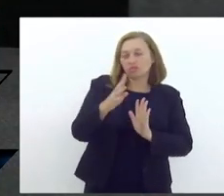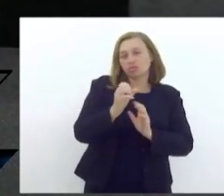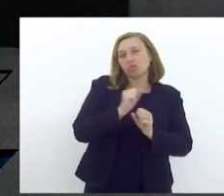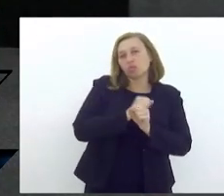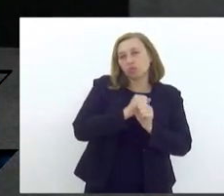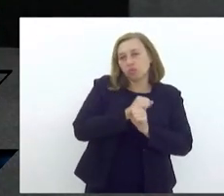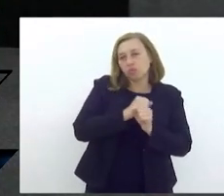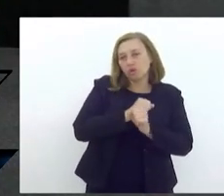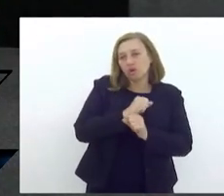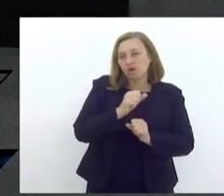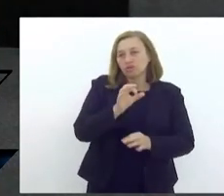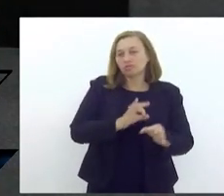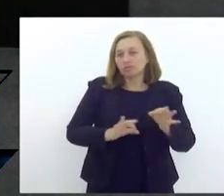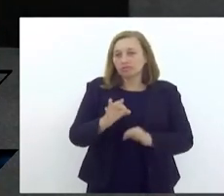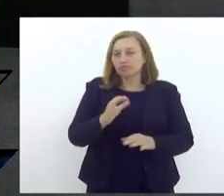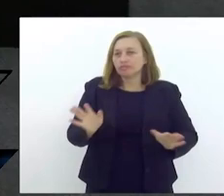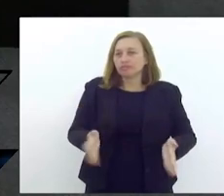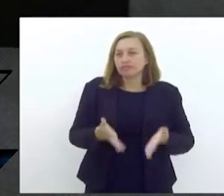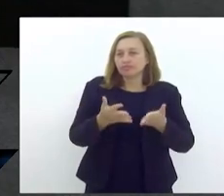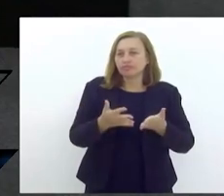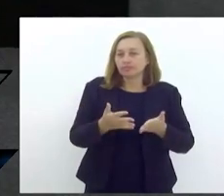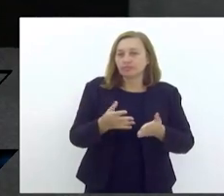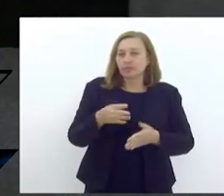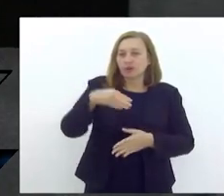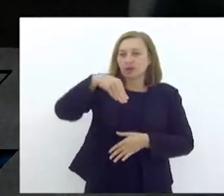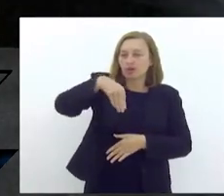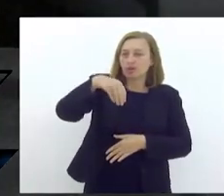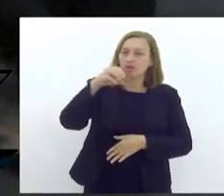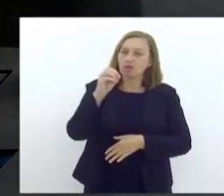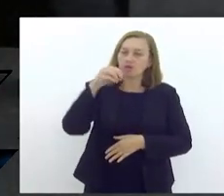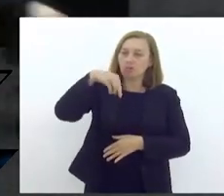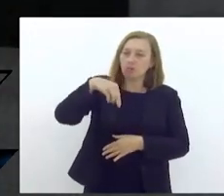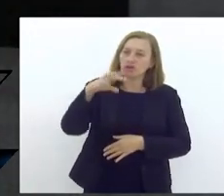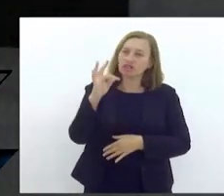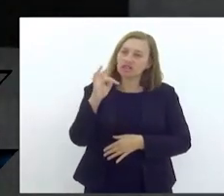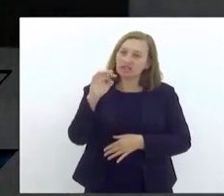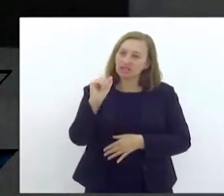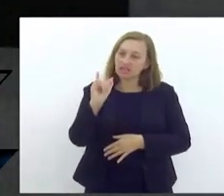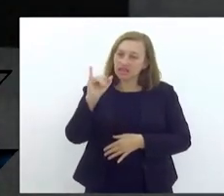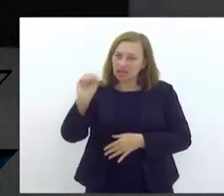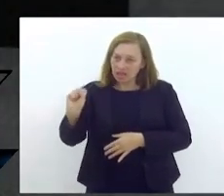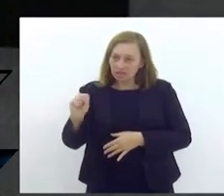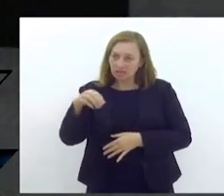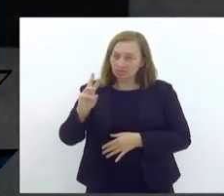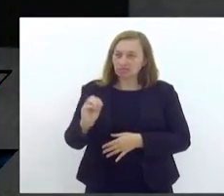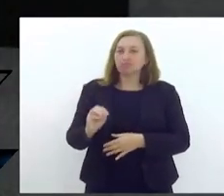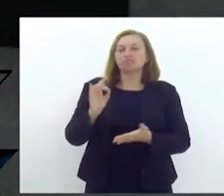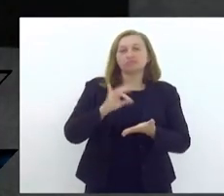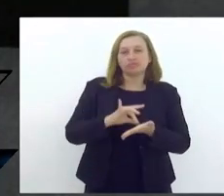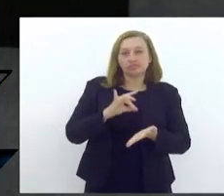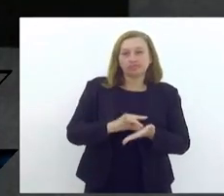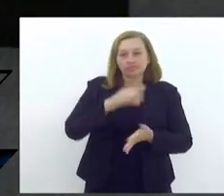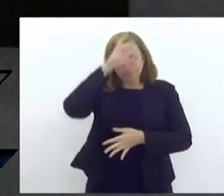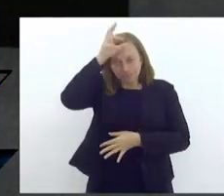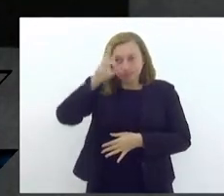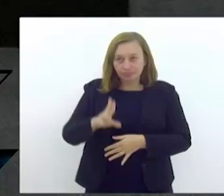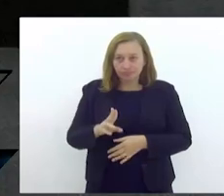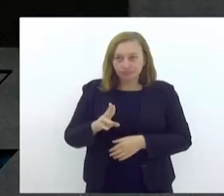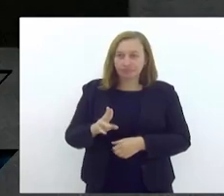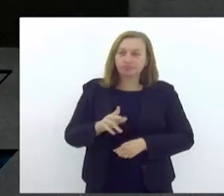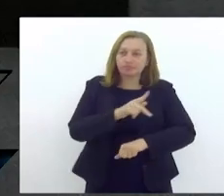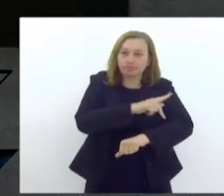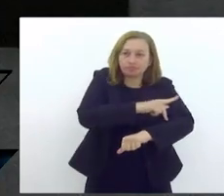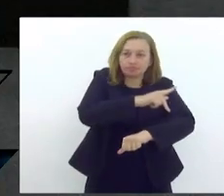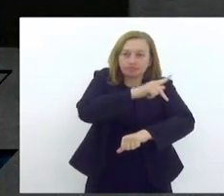programa Estadual de incentivo ao montanhismo Então na verdade tia Ju o montanhismo é uma atividade